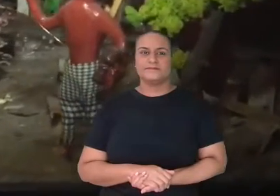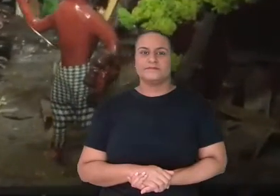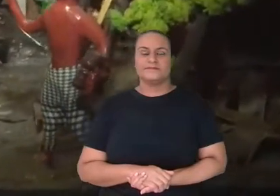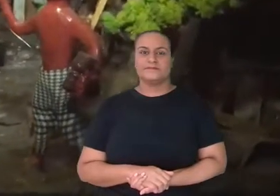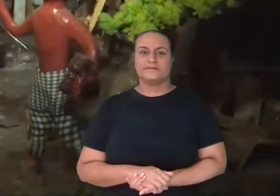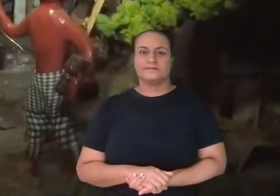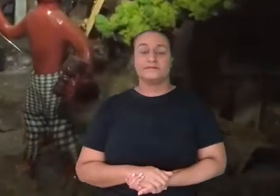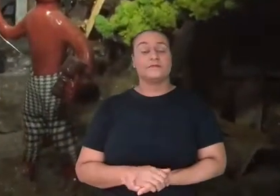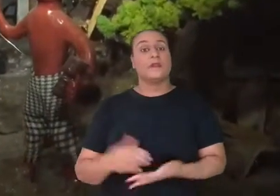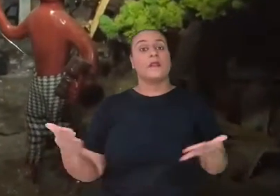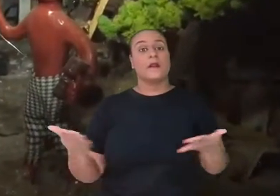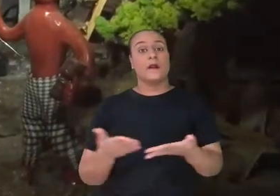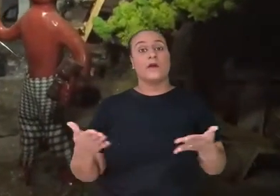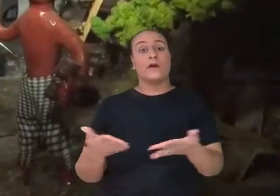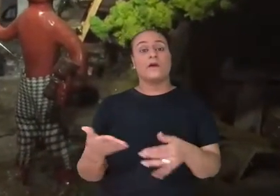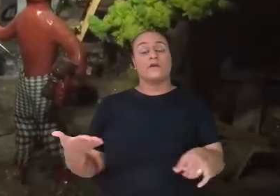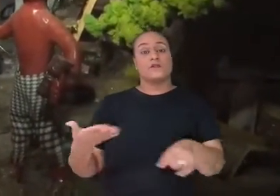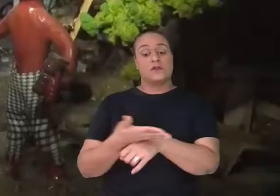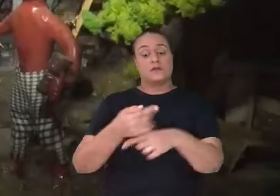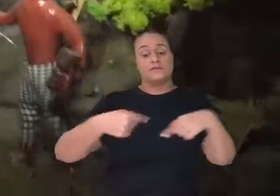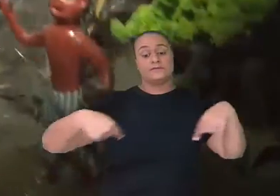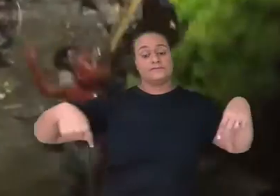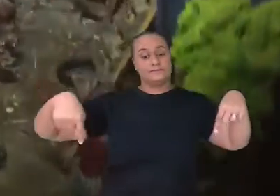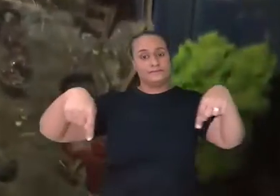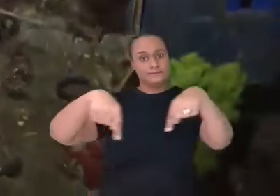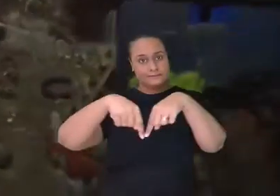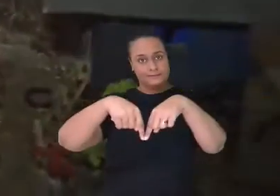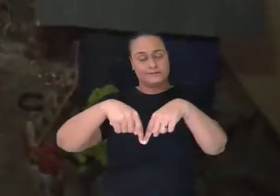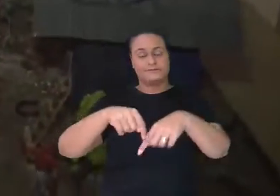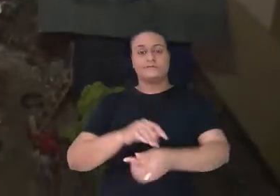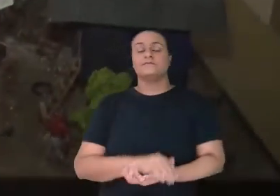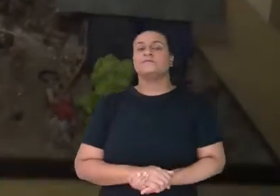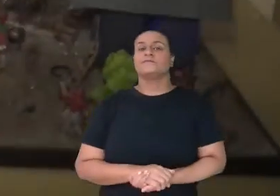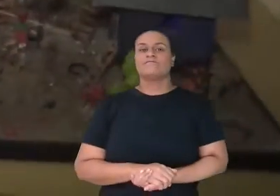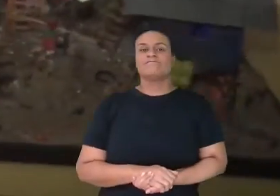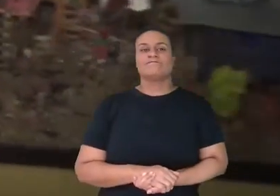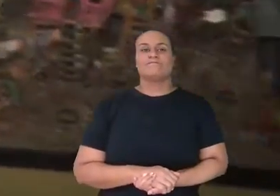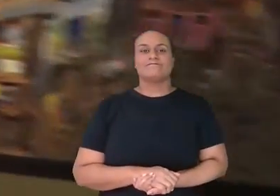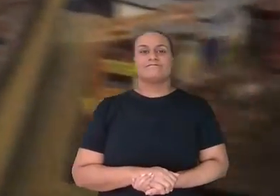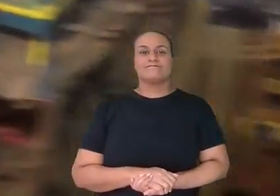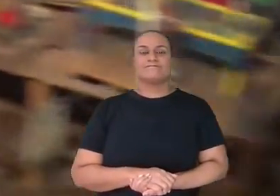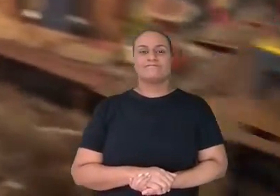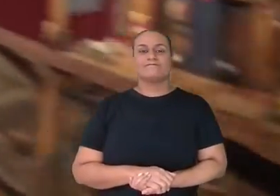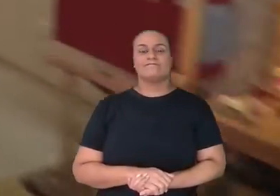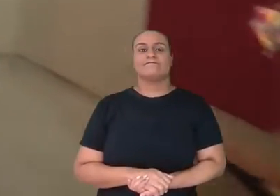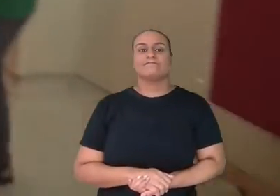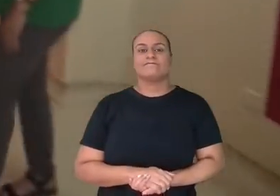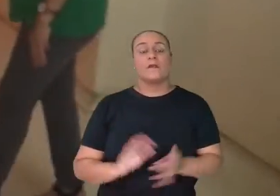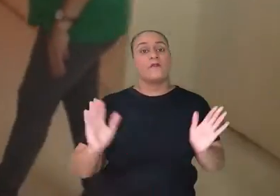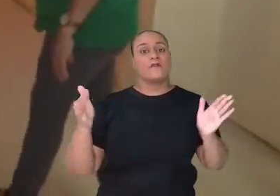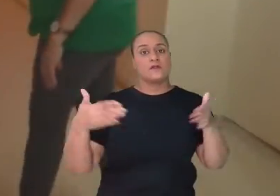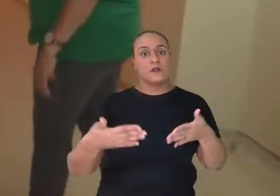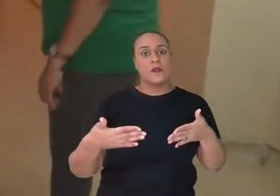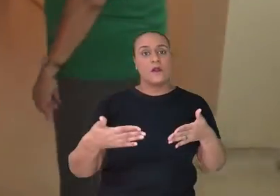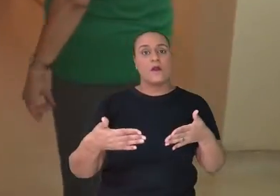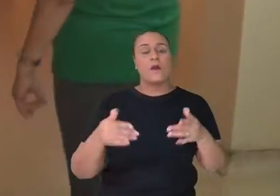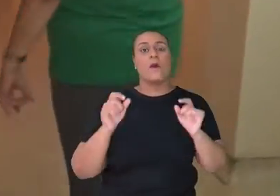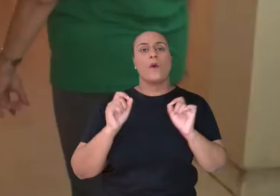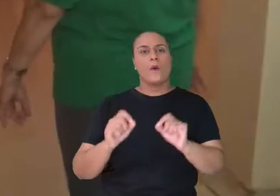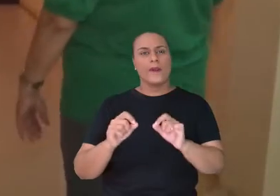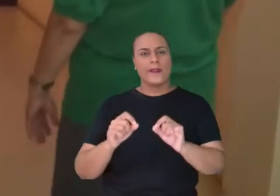Aqui a gente segue para essa sala que ela é dedicada ao maracatu na